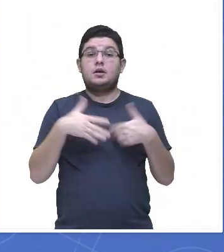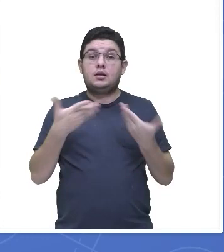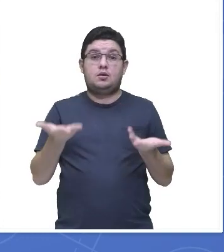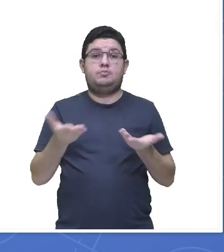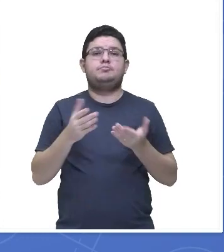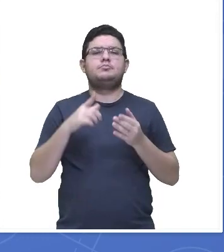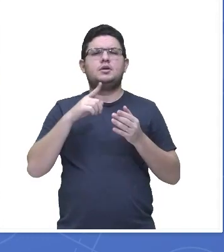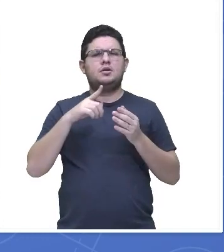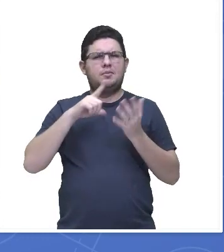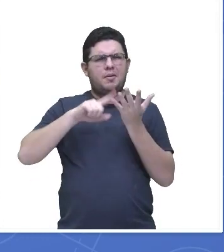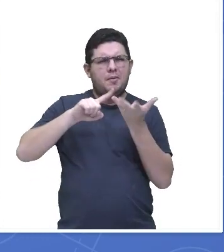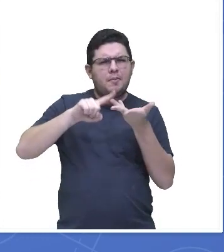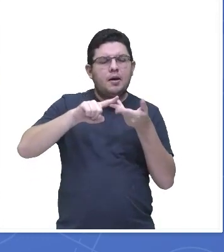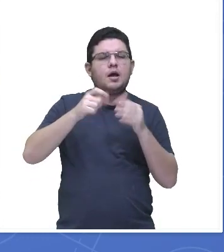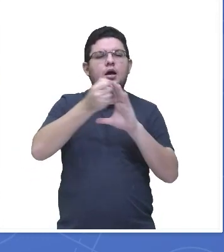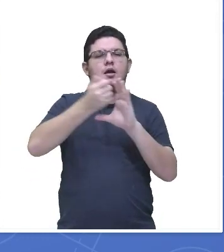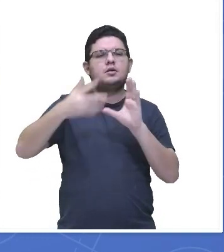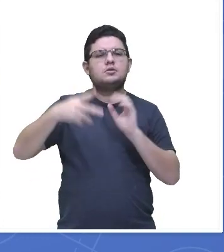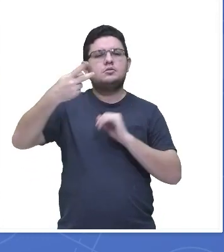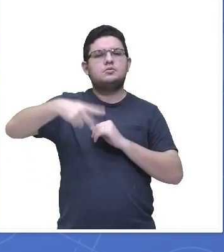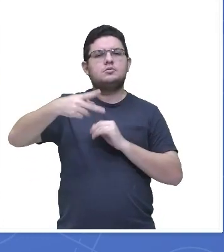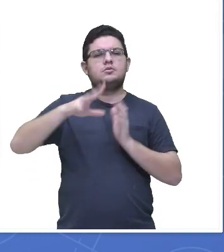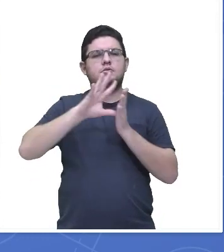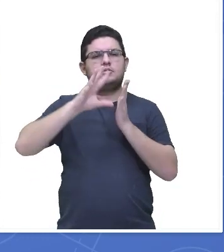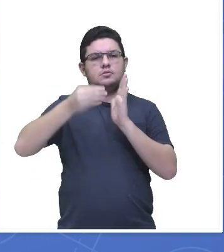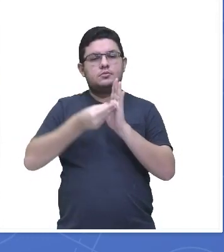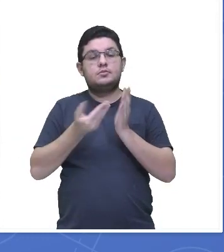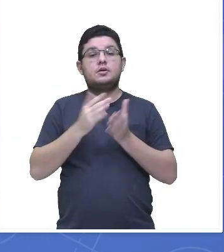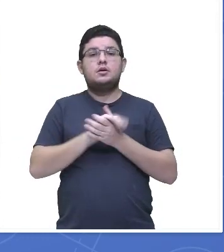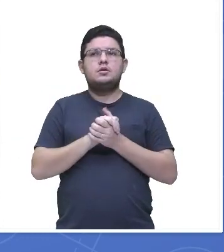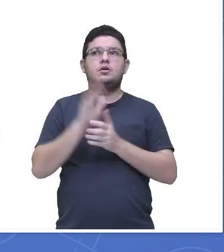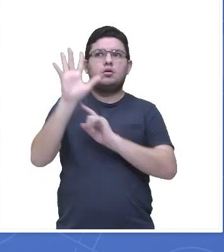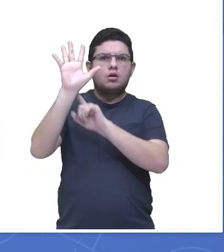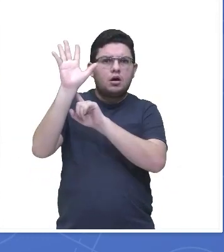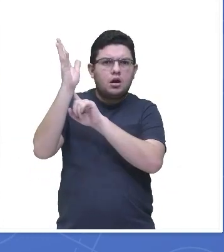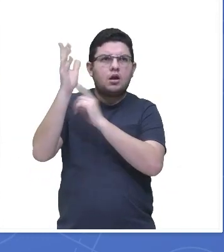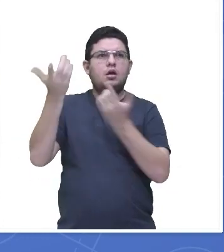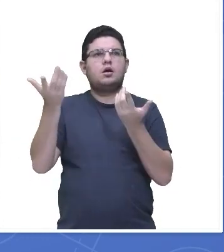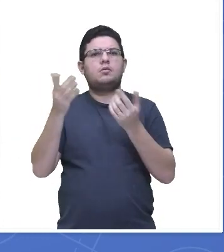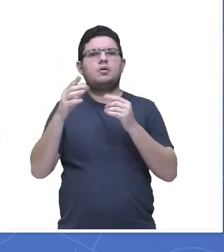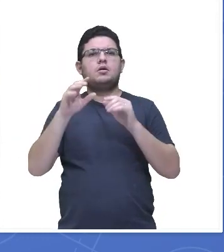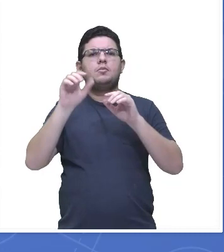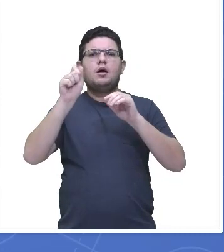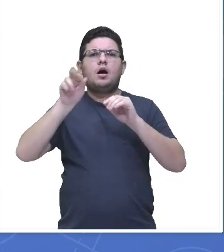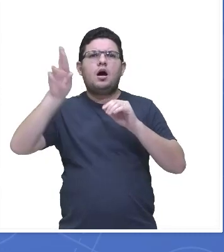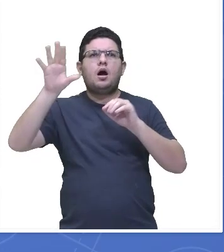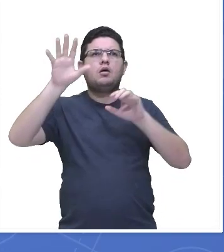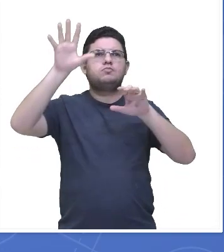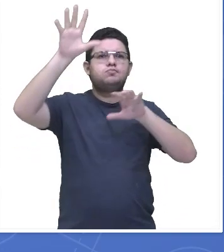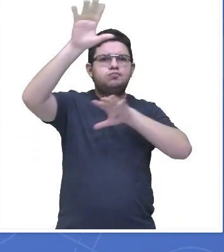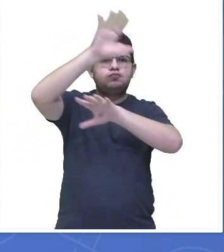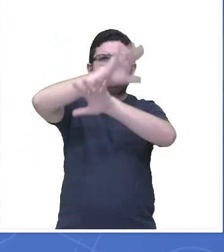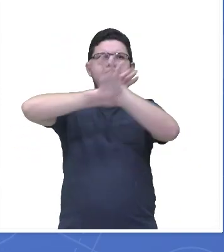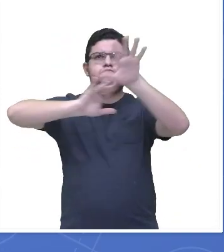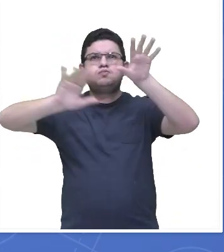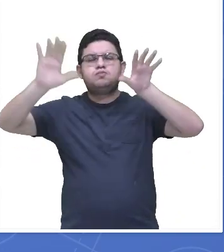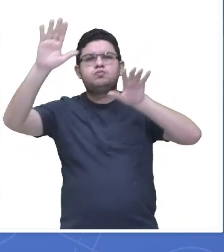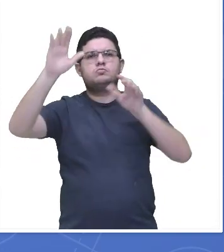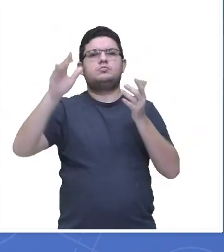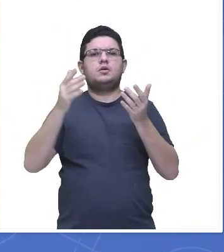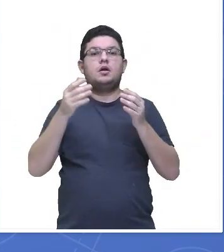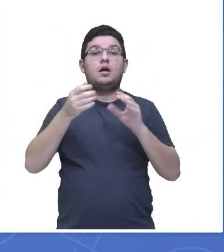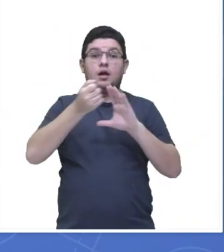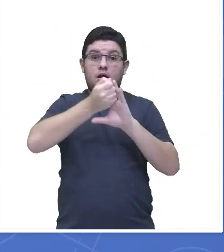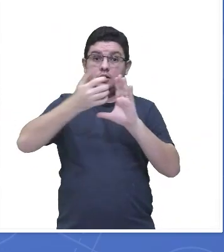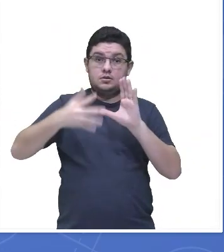aquelas características da nossa região. Então, a questão do clima, a questão das massas de ar são muito importantes para essas características que a gente